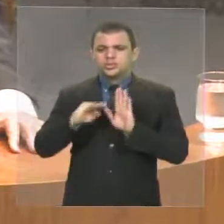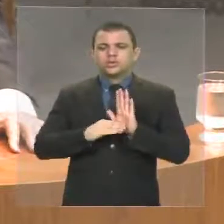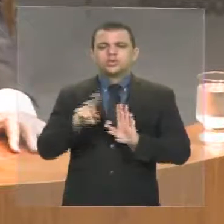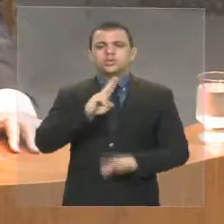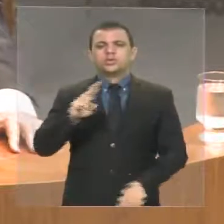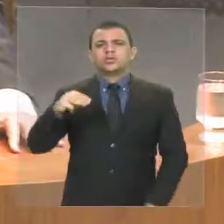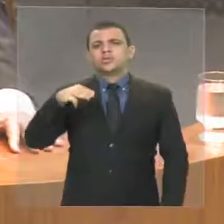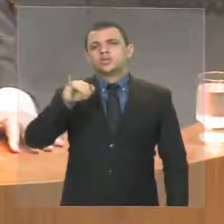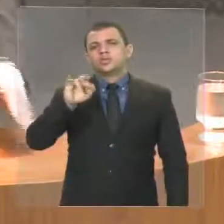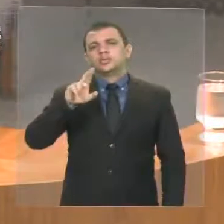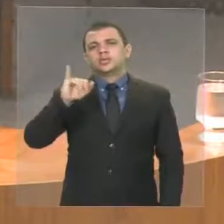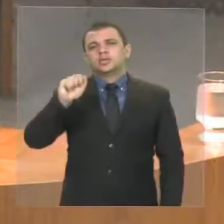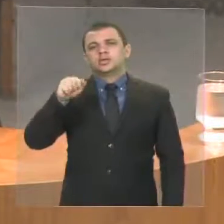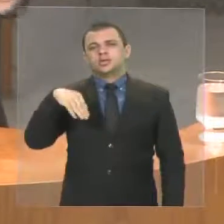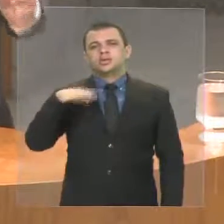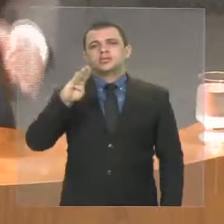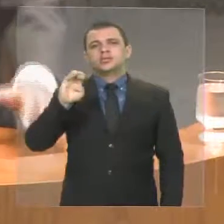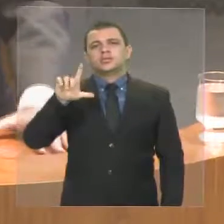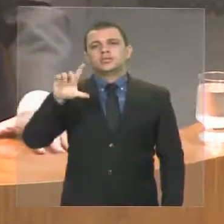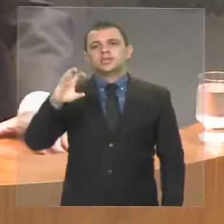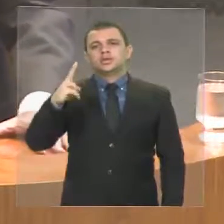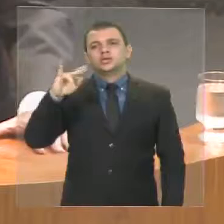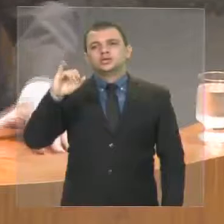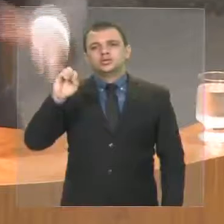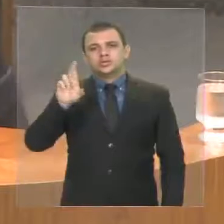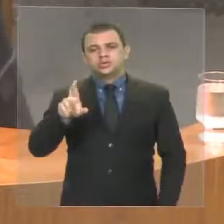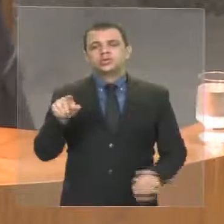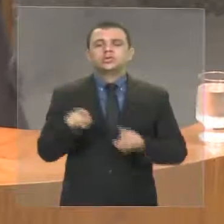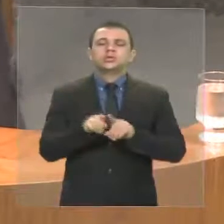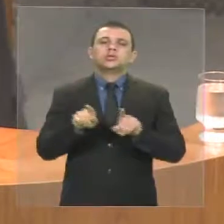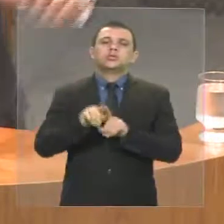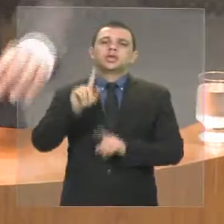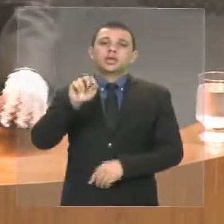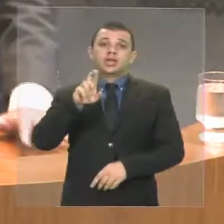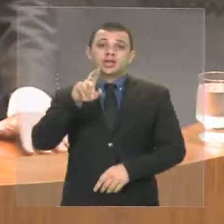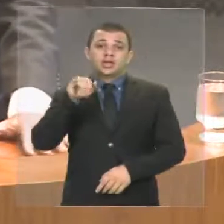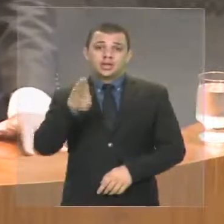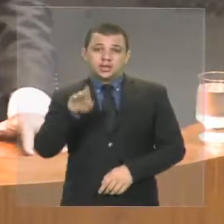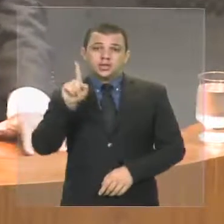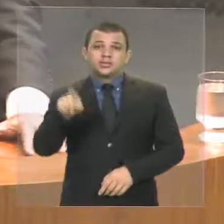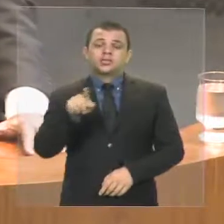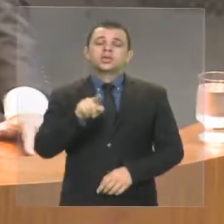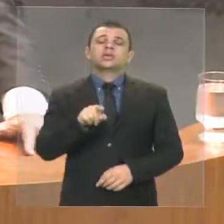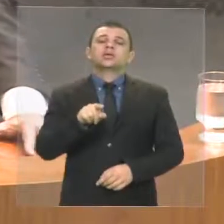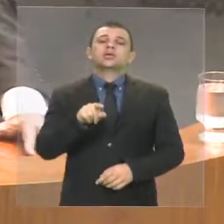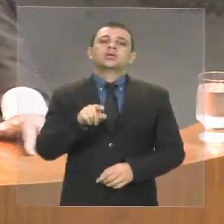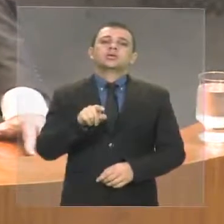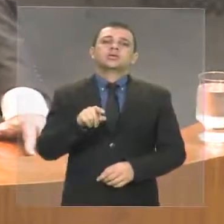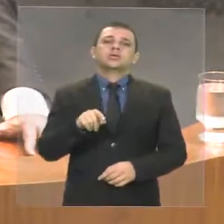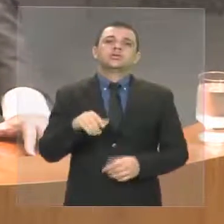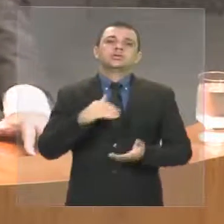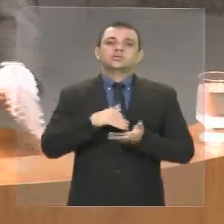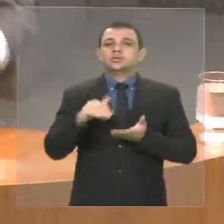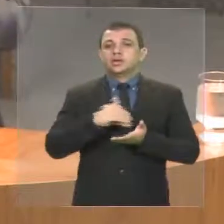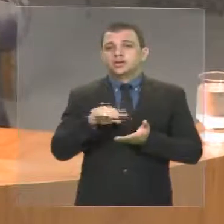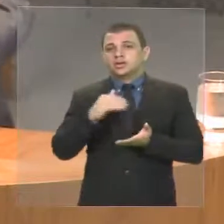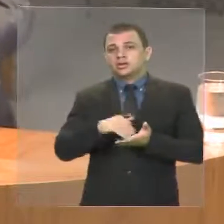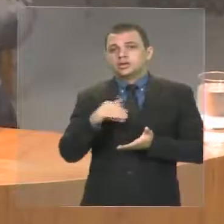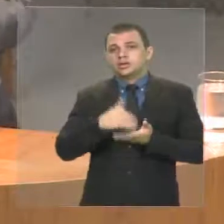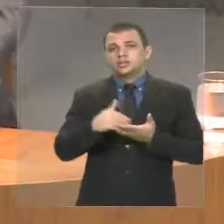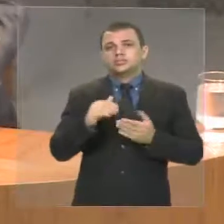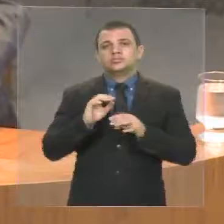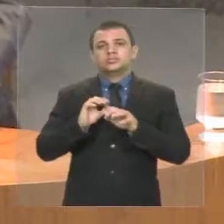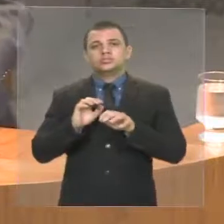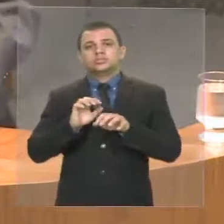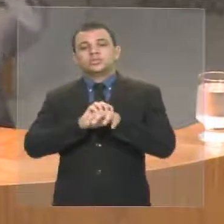Belchior, com o Garibe, que era assessor do Ministério das Cidades e foi secretário municipal de transporte de São Paulo, e foi